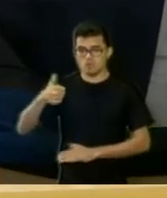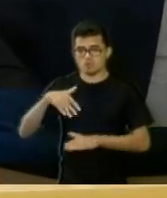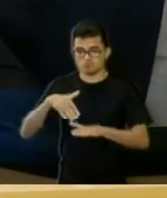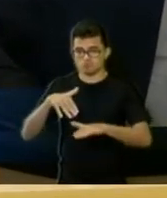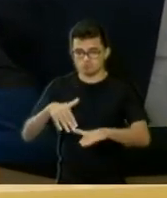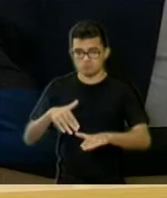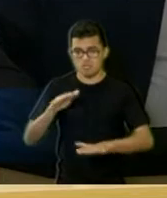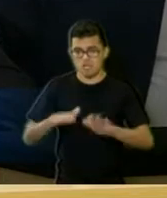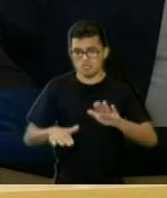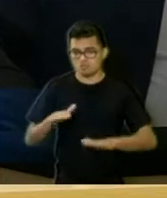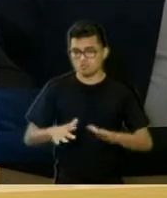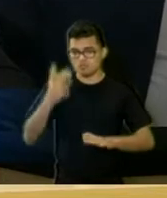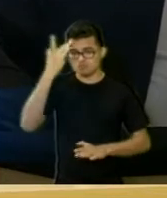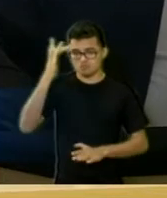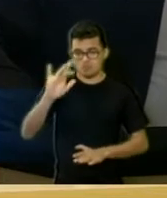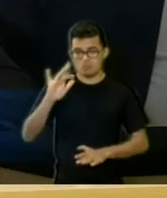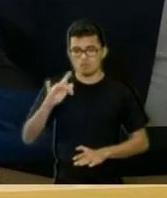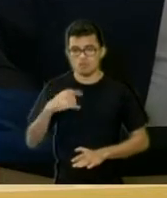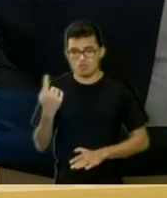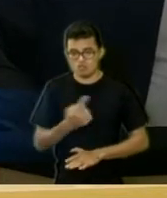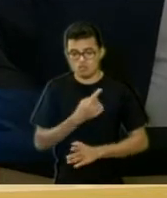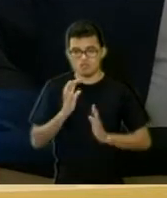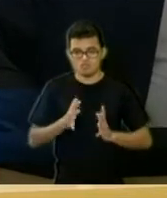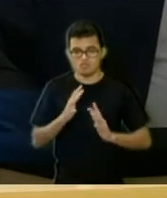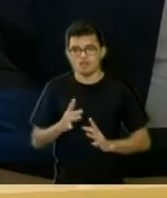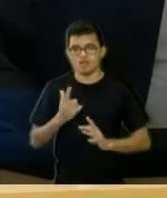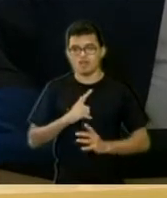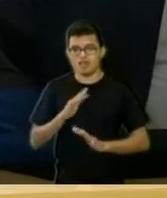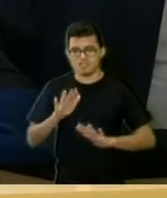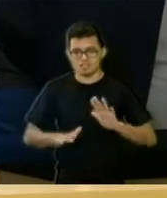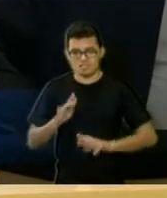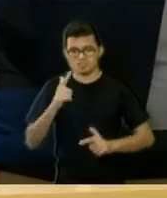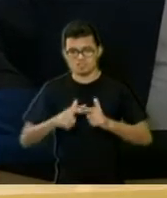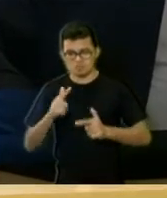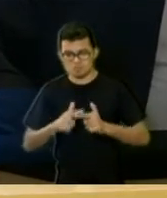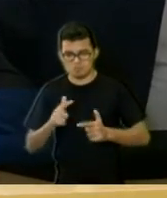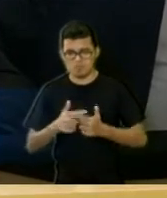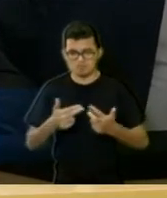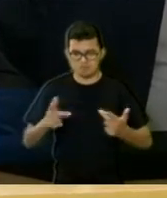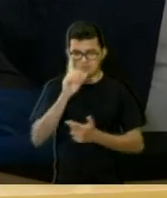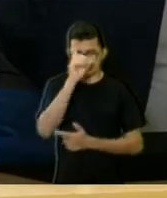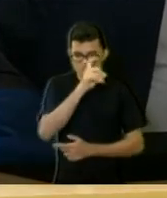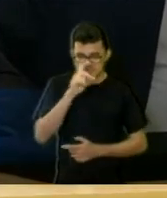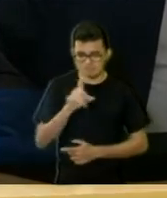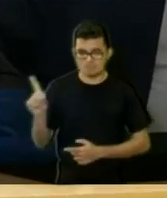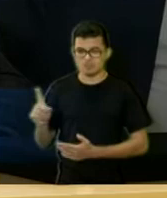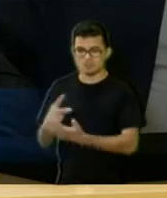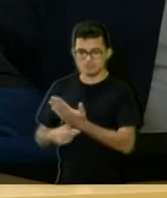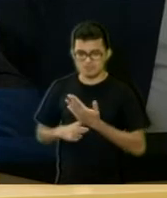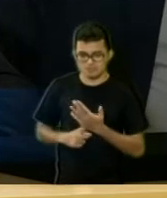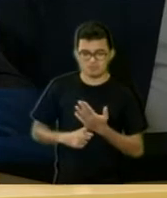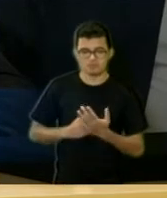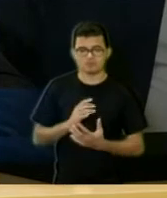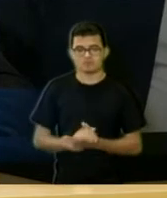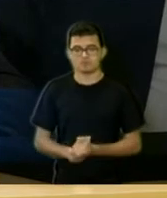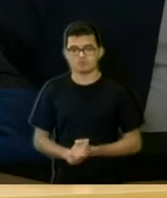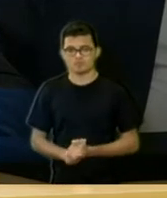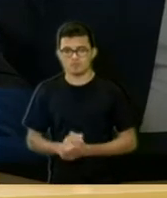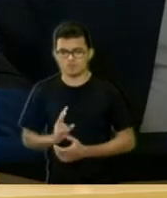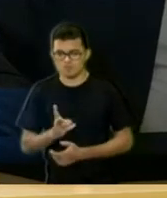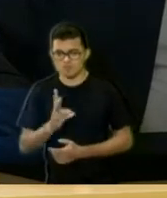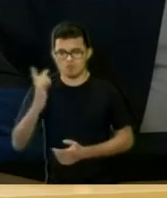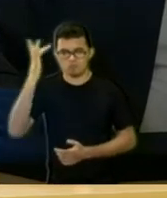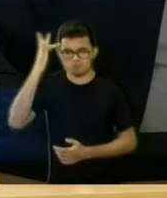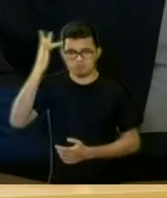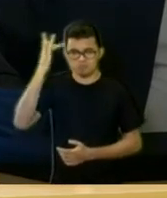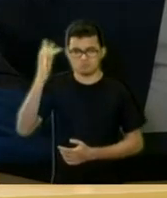sem saber. A gente colocou ele em cada enrascada, né? Em cada situação difícil, mas ele com